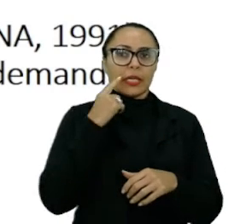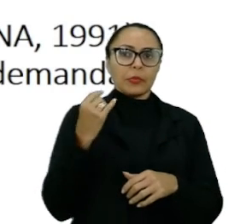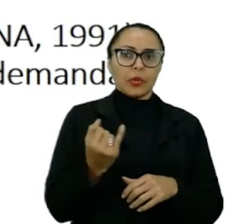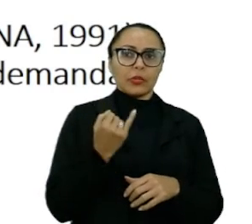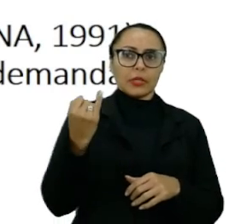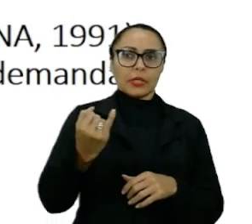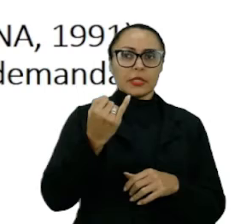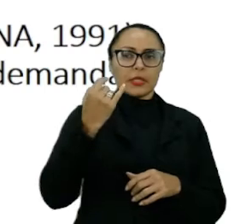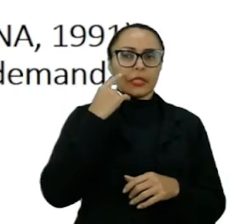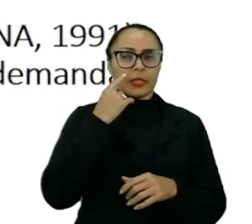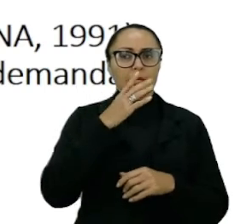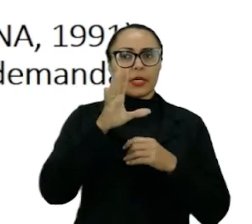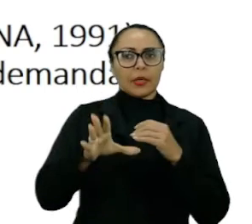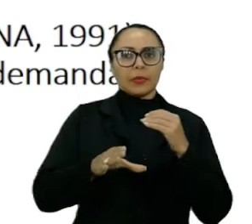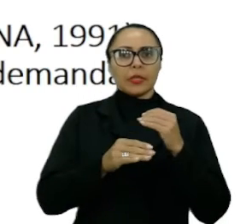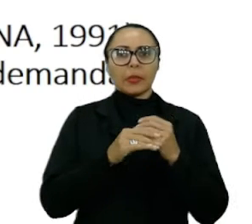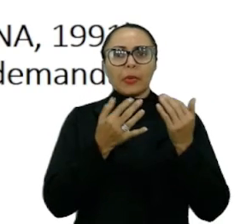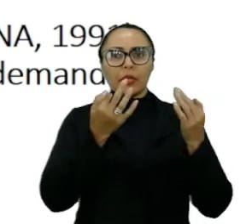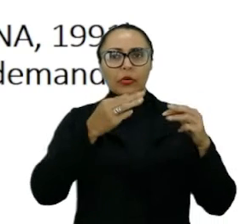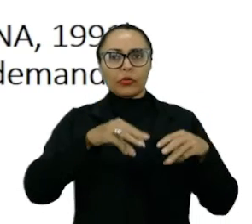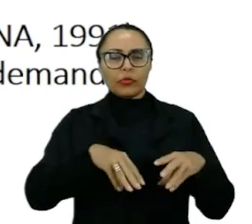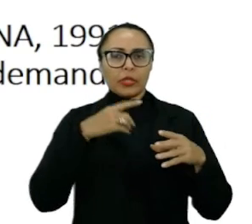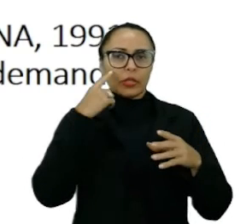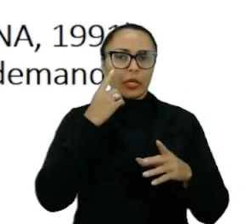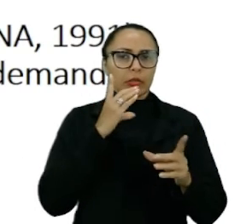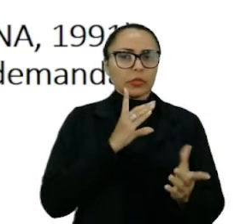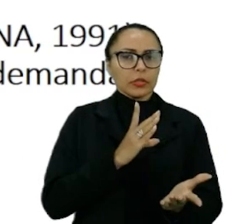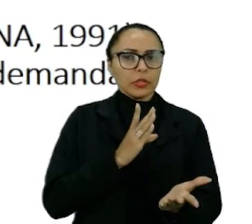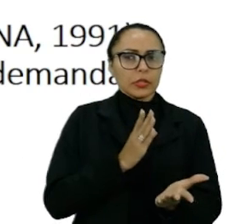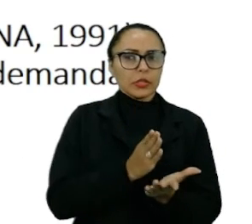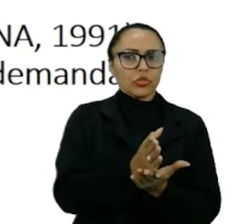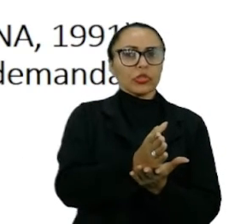de aptidão para o fim a que se destina.